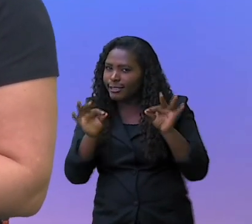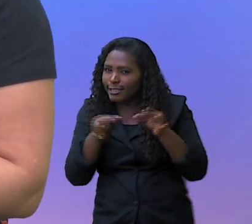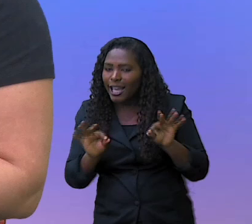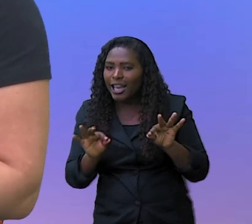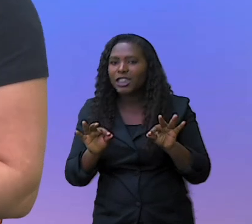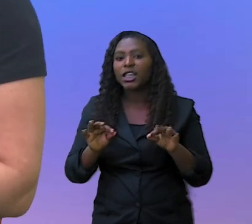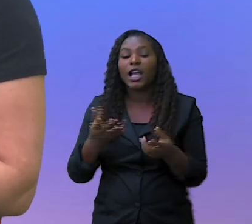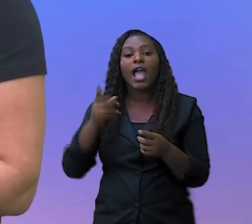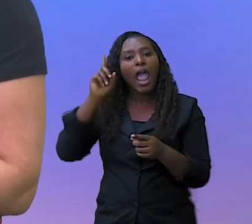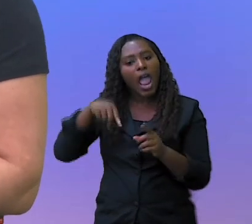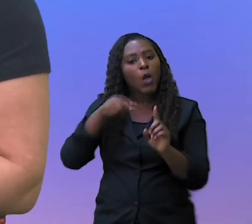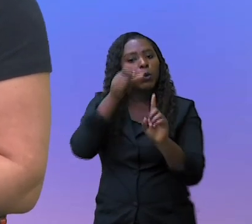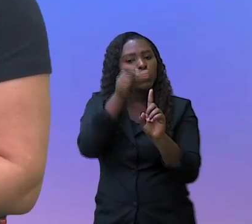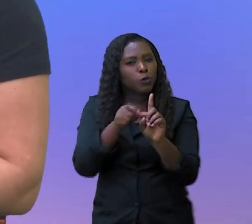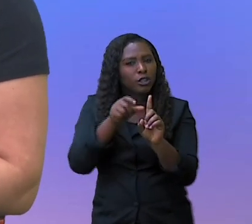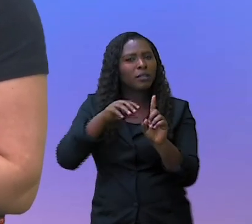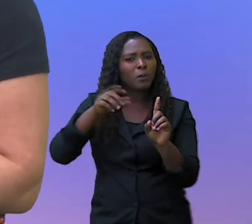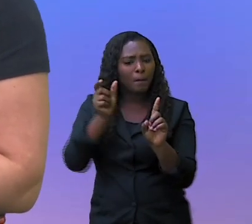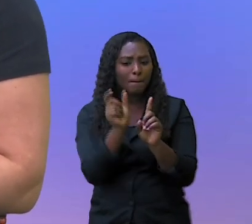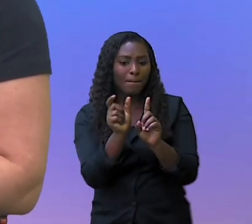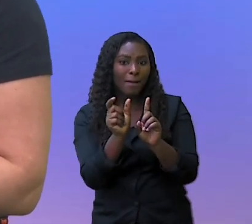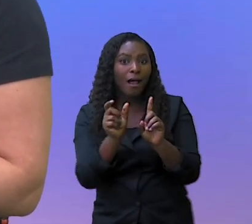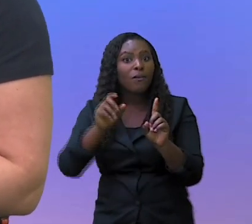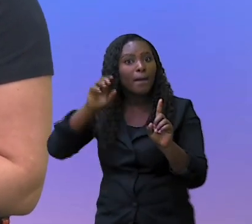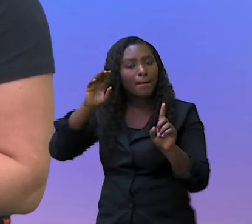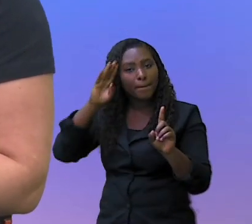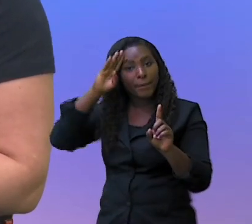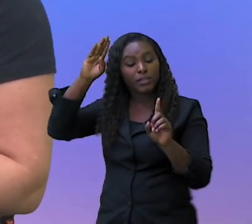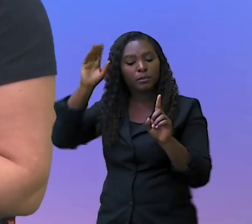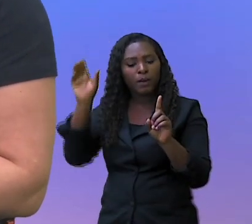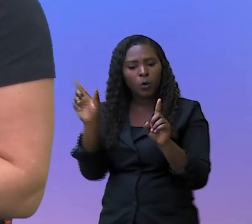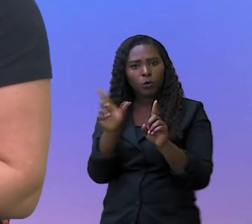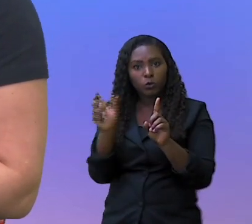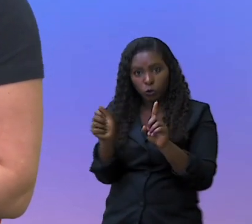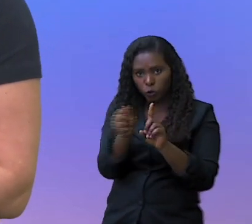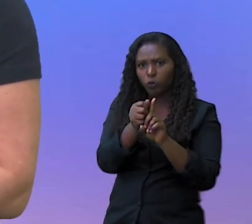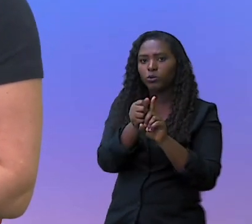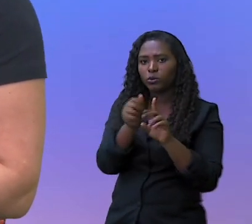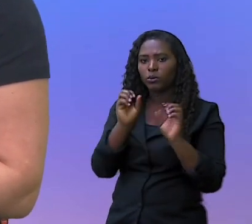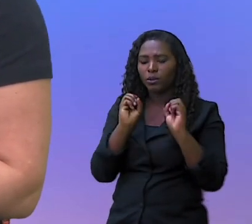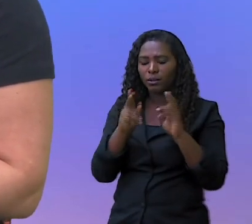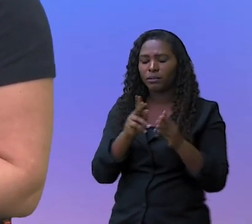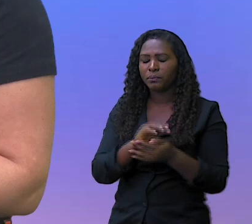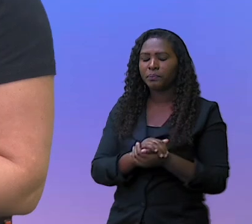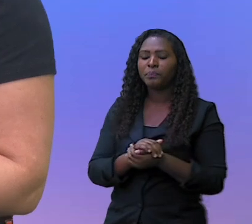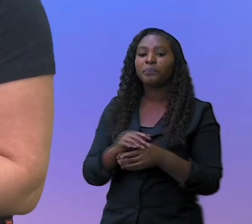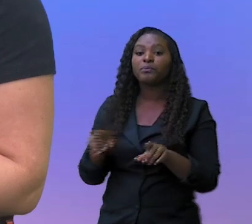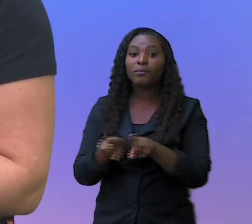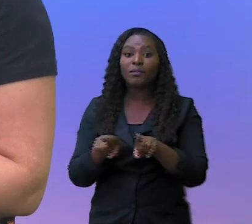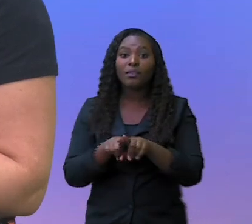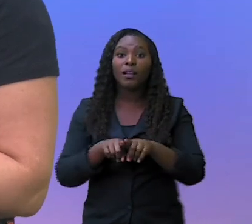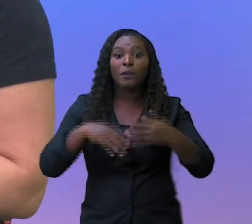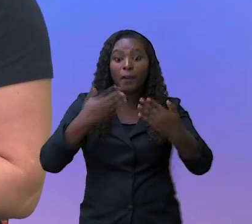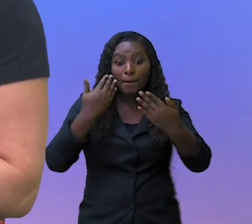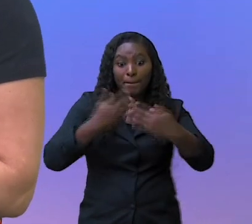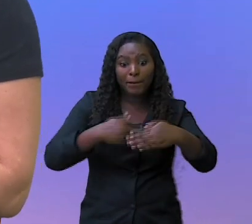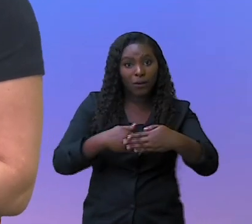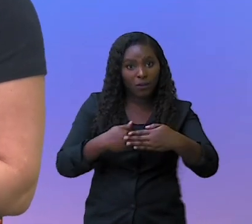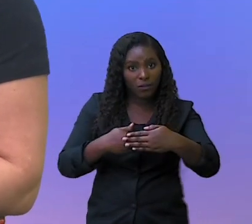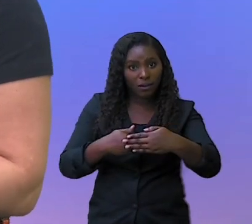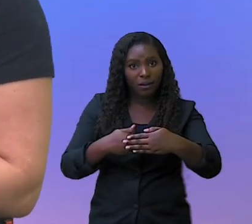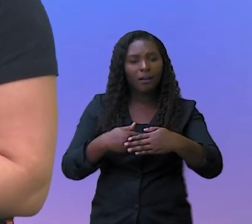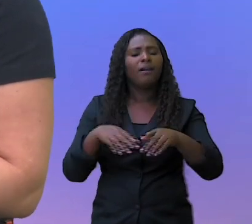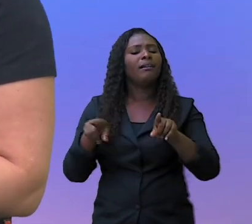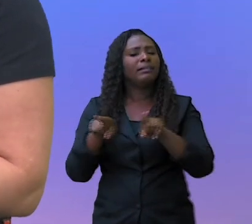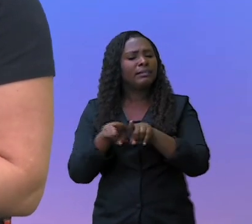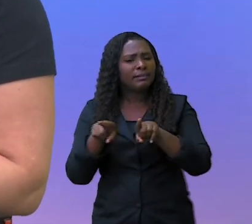lá ó, o a, que está acompanhando prova, né? Prova é um substantivo, é um nome. E o de português aí